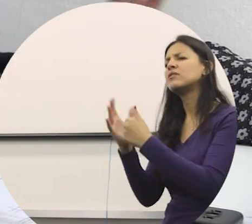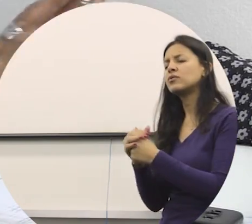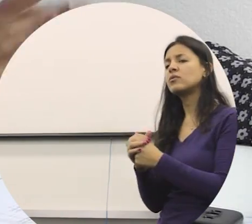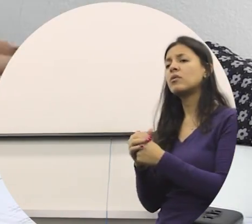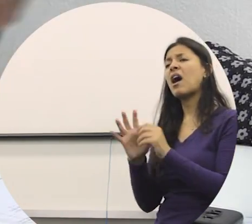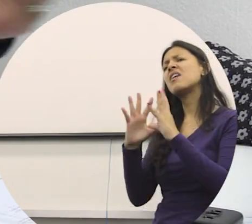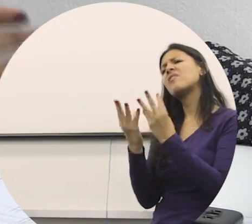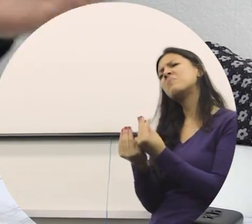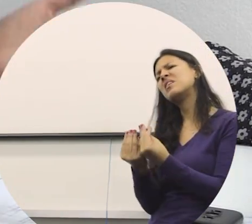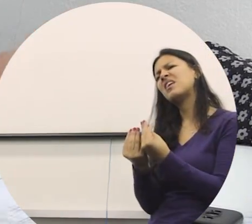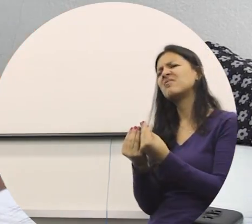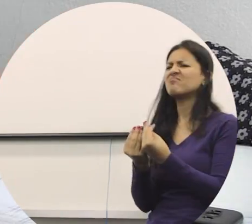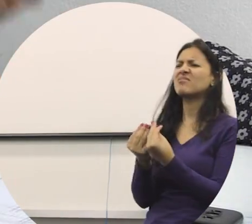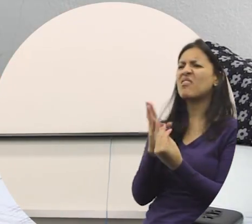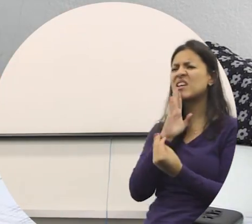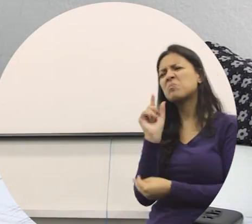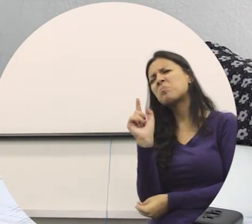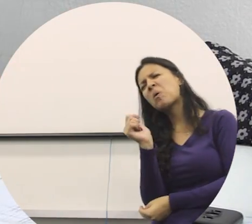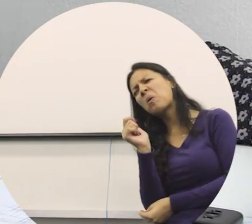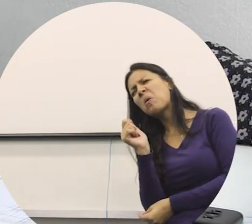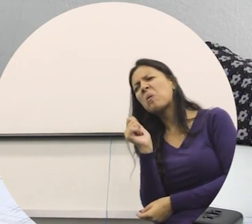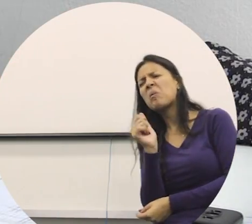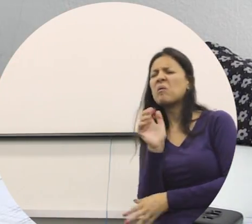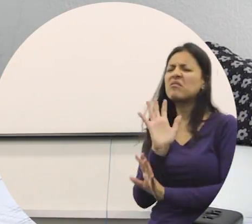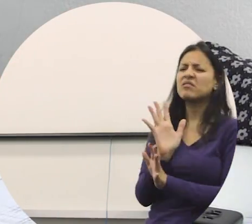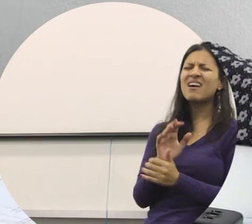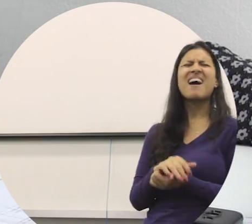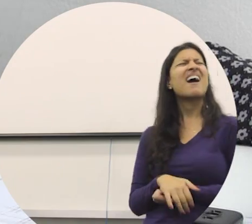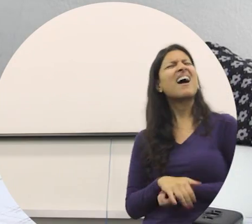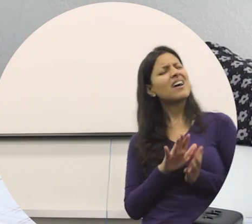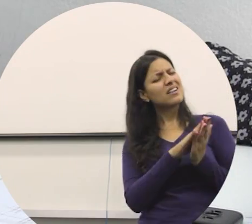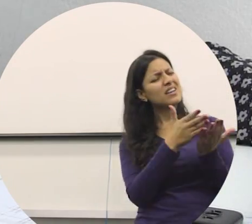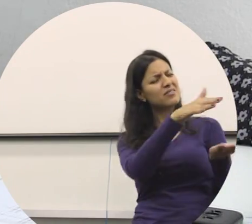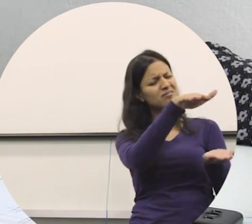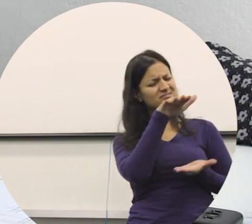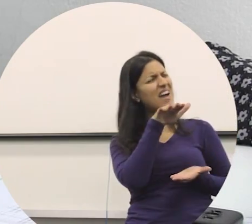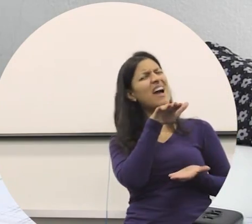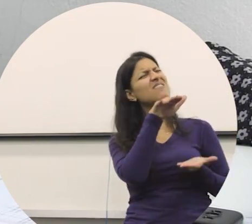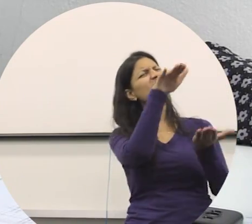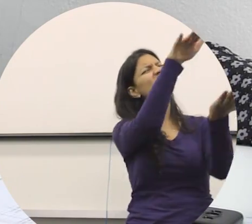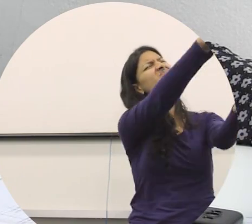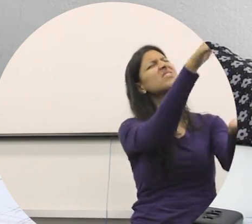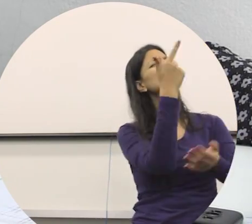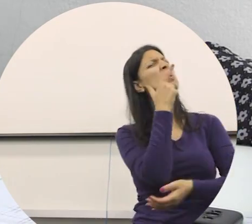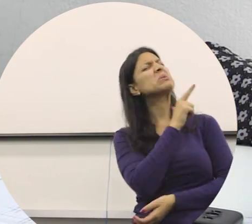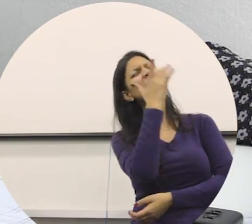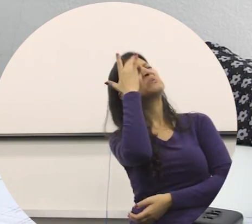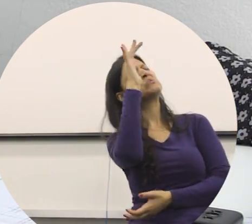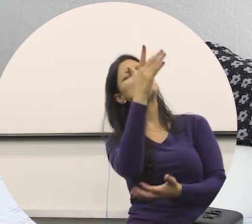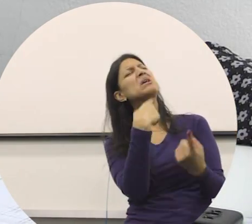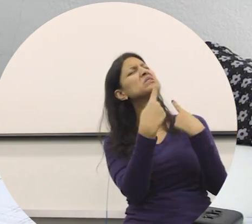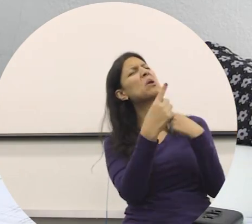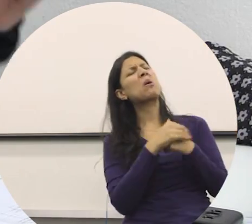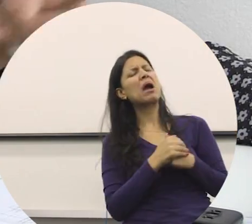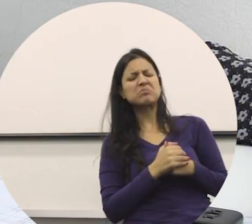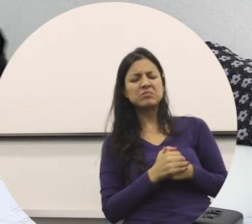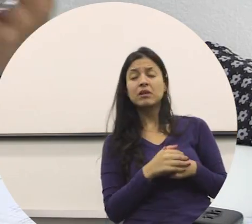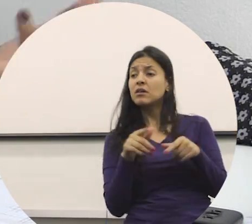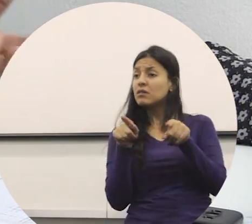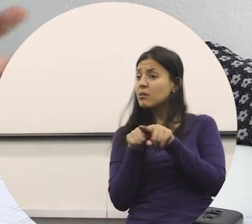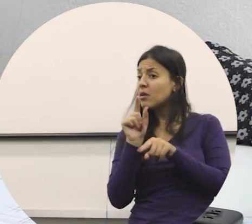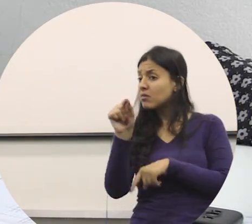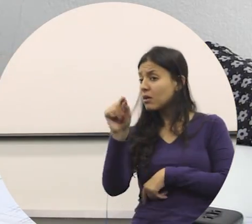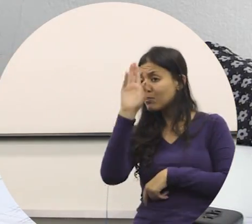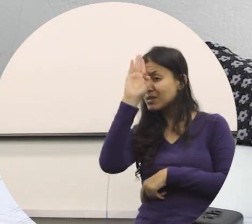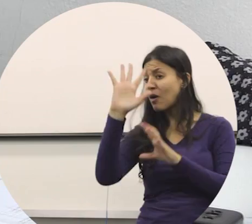eu não consigo, eu não sei dialogar. E nós temos o quê? O movimento da família que também não se interessa pela língua de sinais. Isso tudo